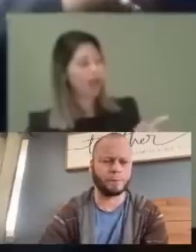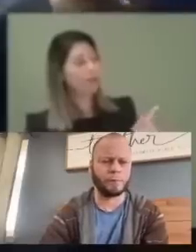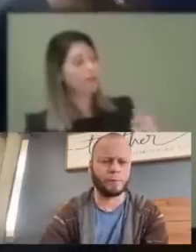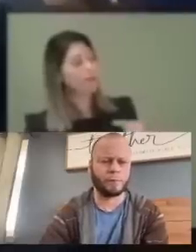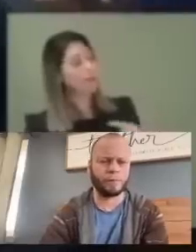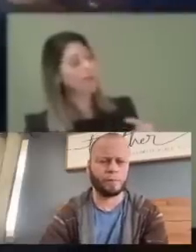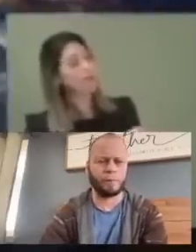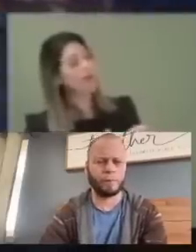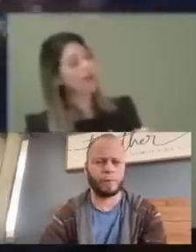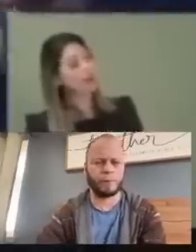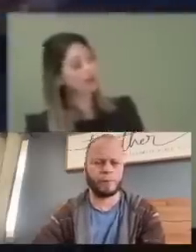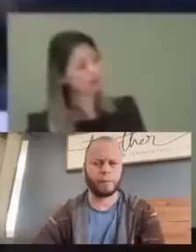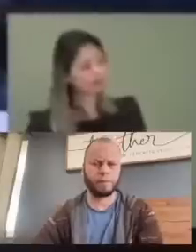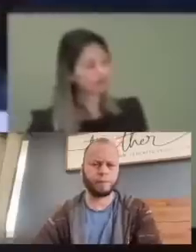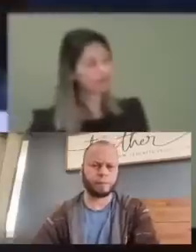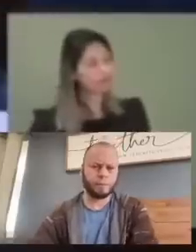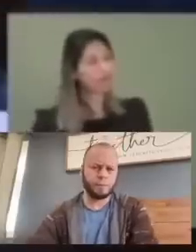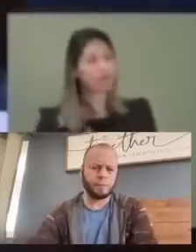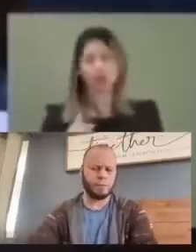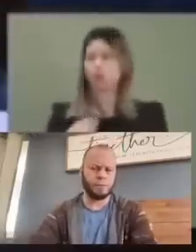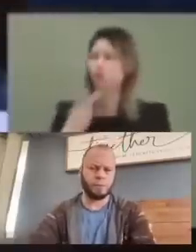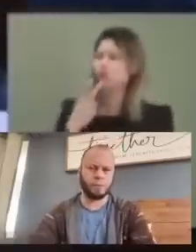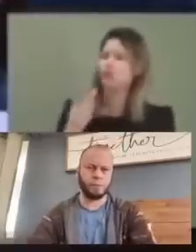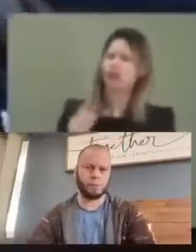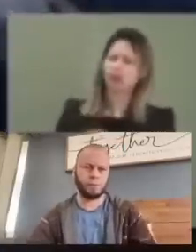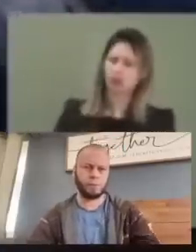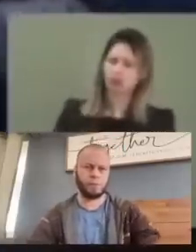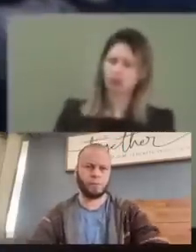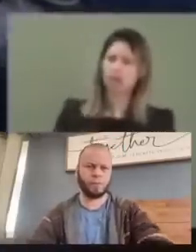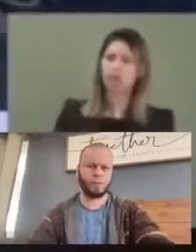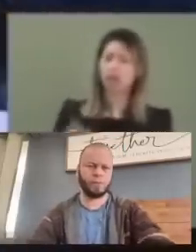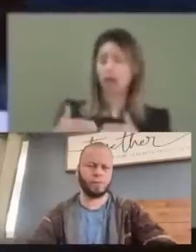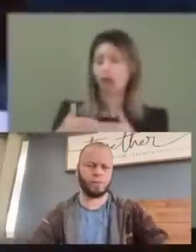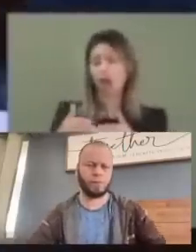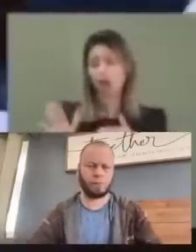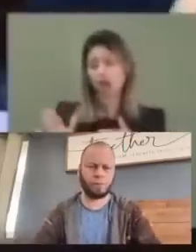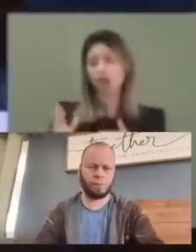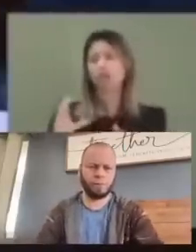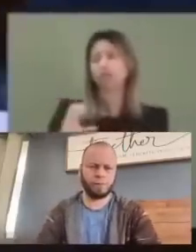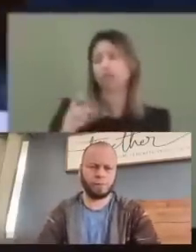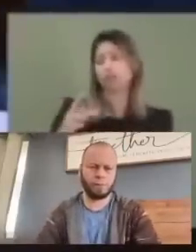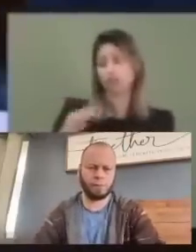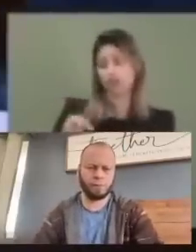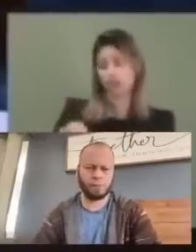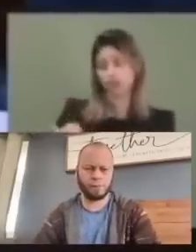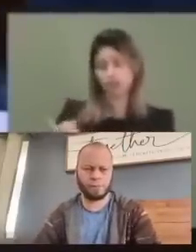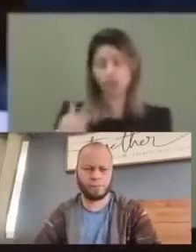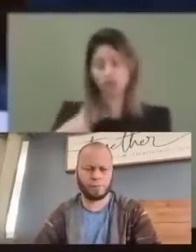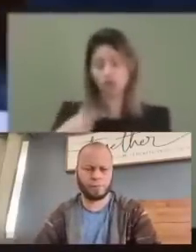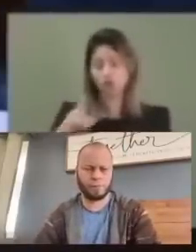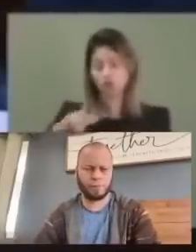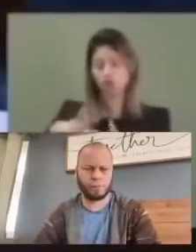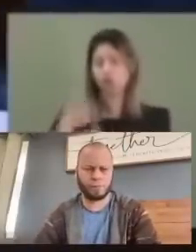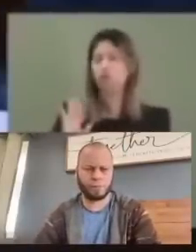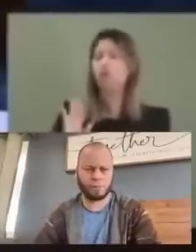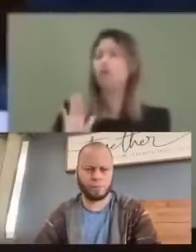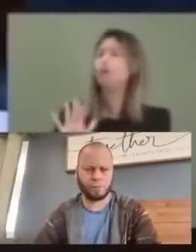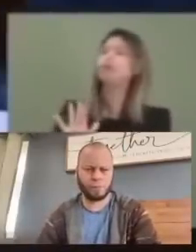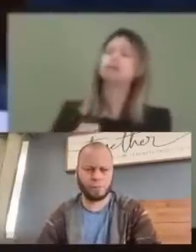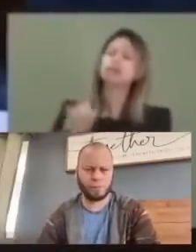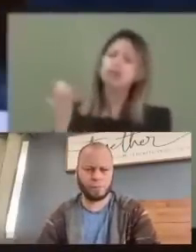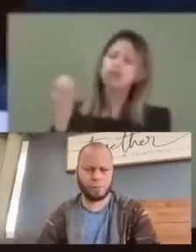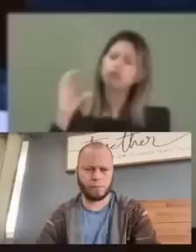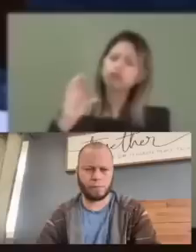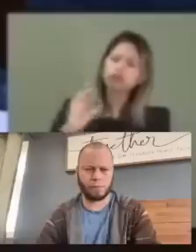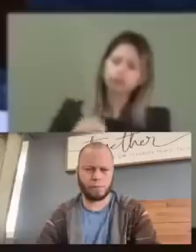eu vou falar algumas questões aqui que na abertura da cpme eu vou apresentar a documentação mas eu vou fazer um resumo para vocês